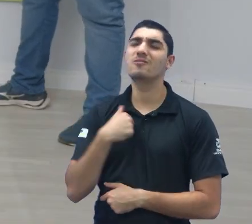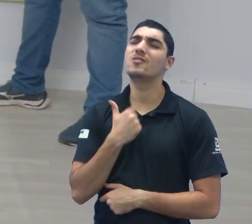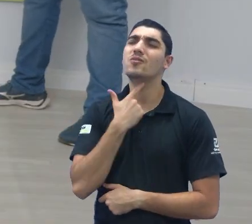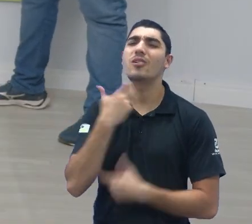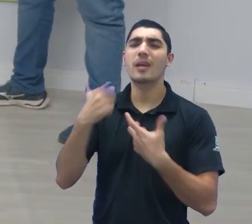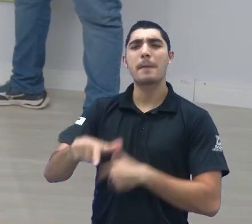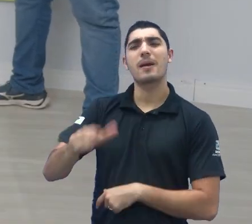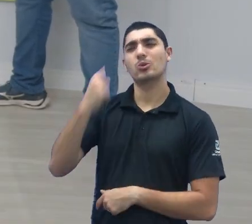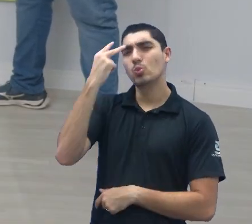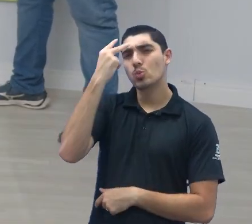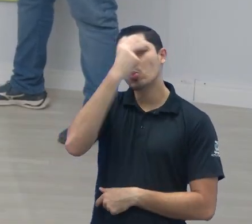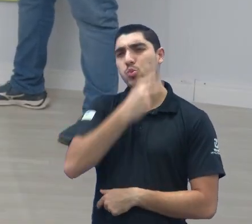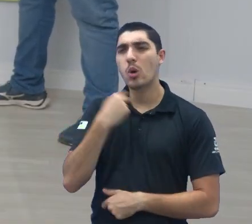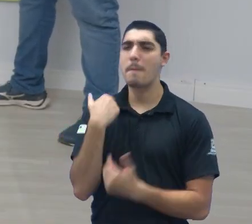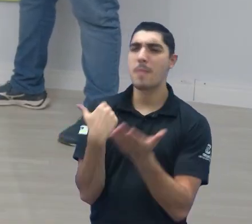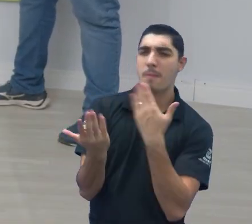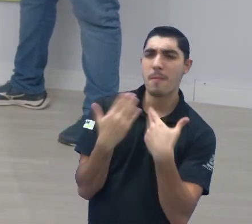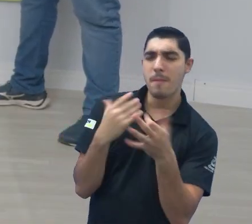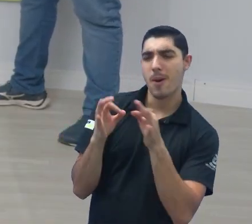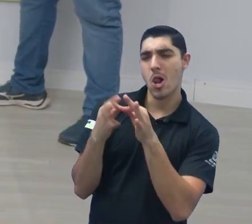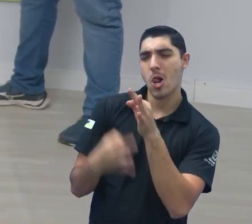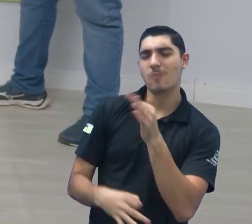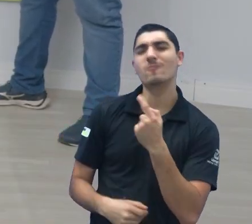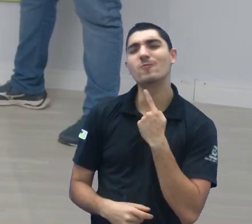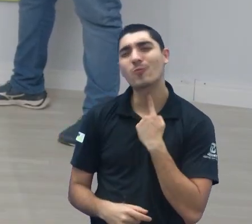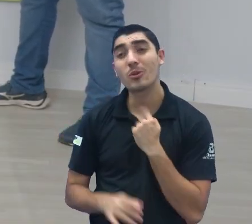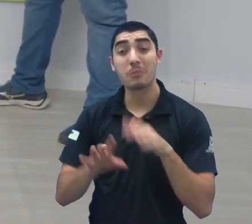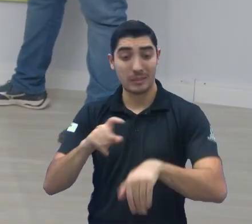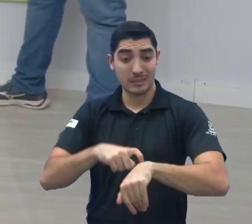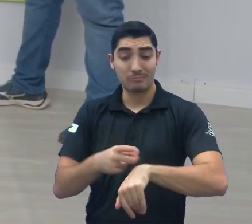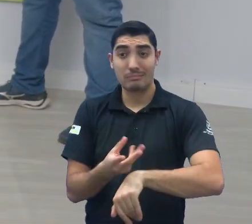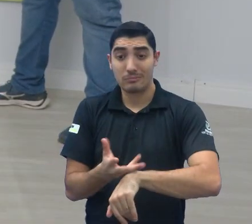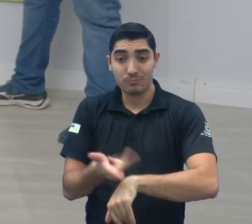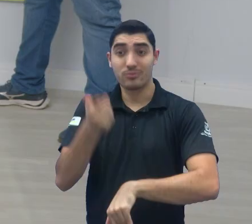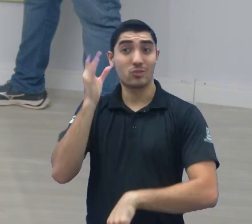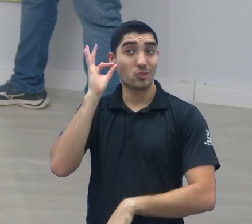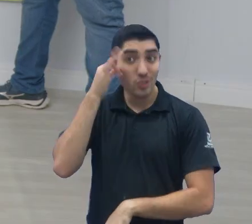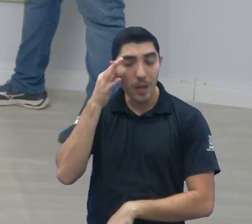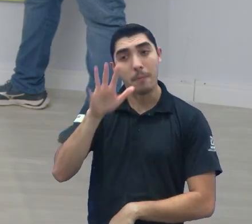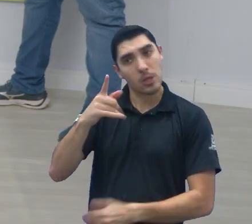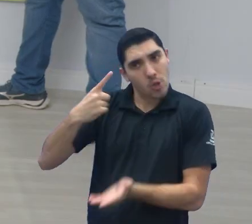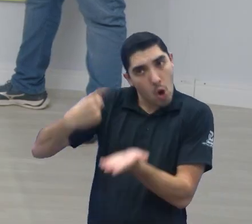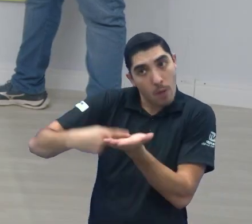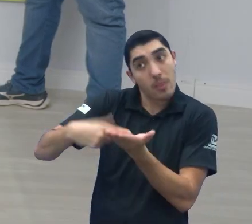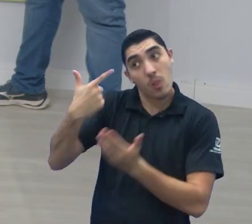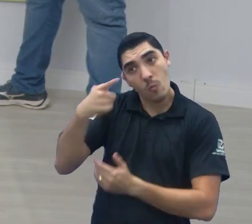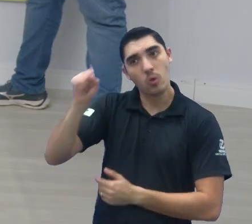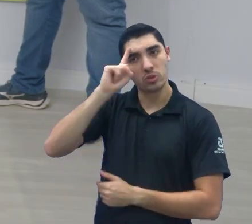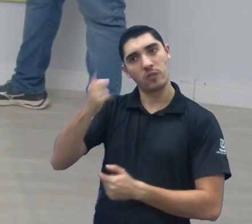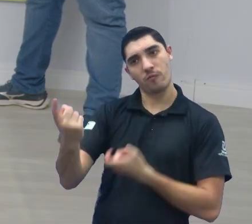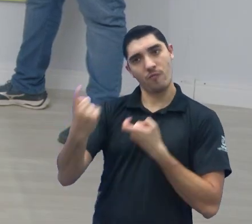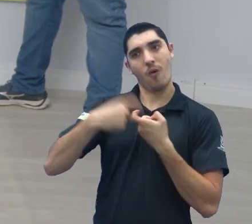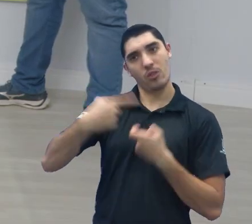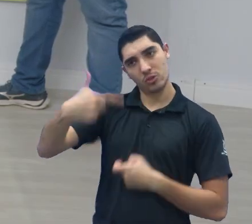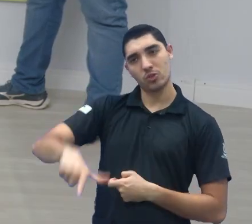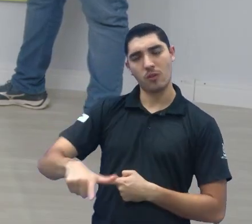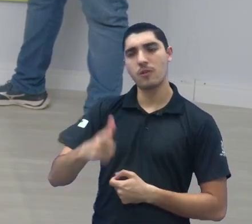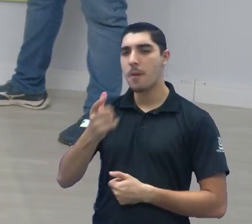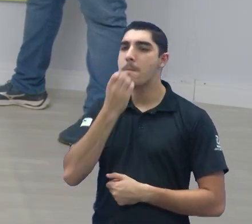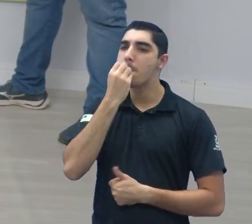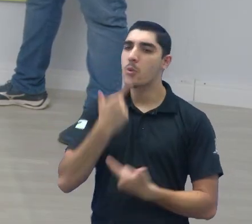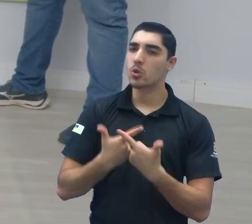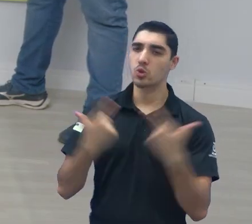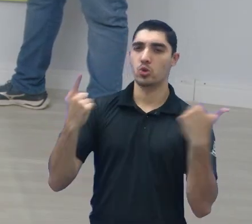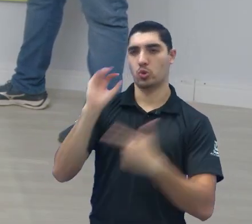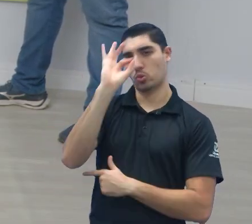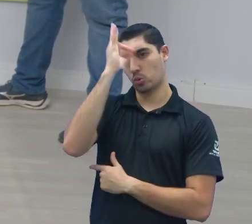mas você sabe que o tempo é escasso. Inclusive, já fica o convite para uma próxima. Obrigado pela sua disponibilidade. Sucesso aí agora somente